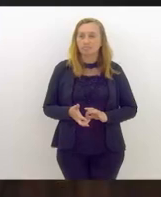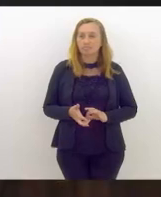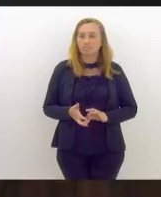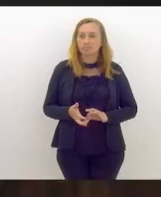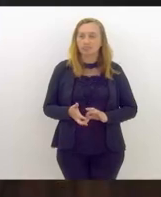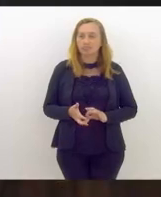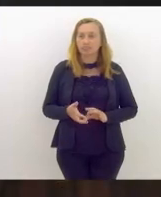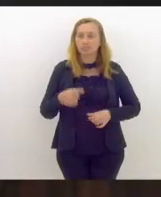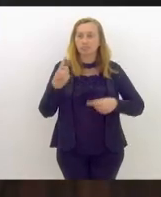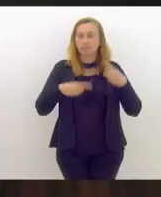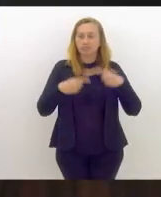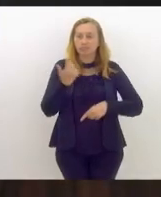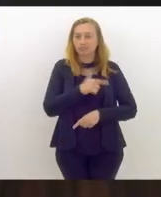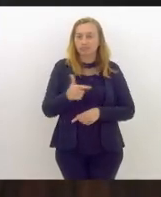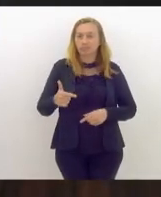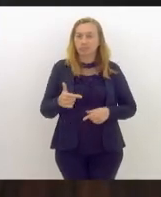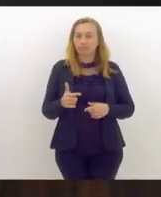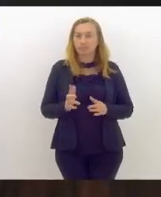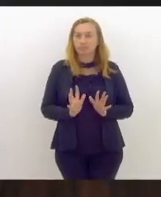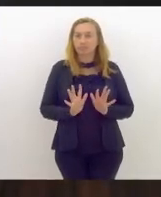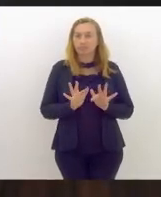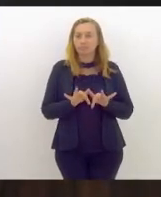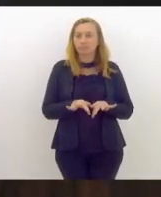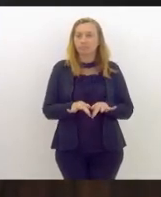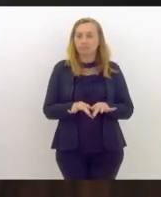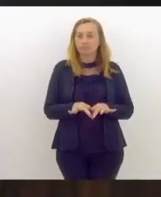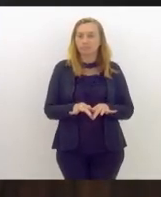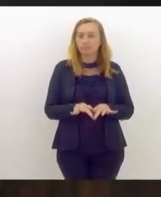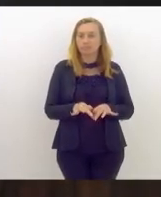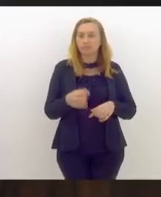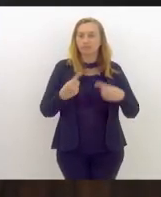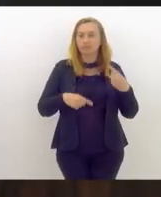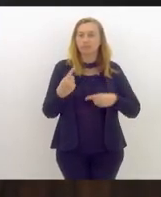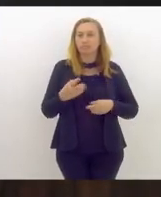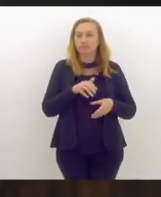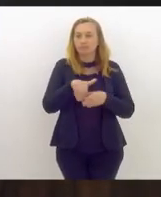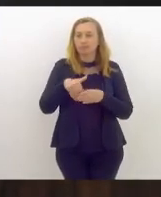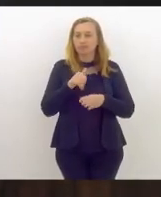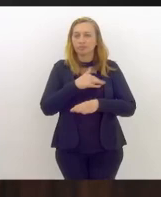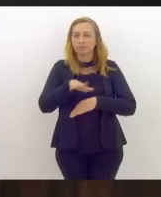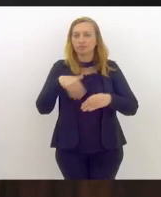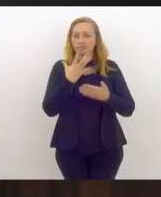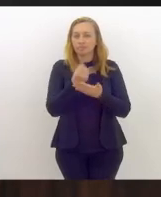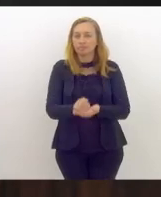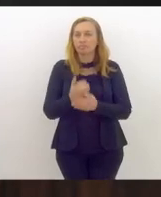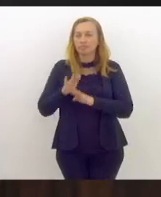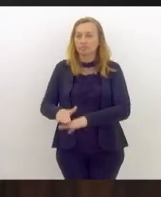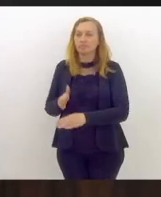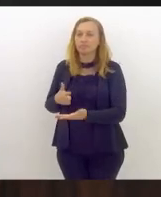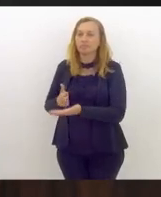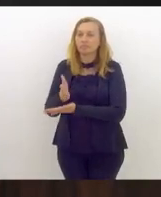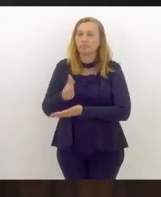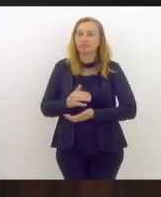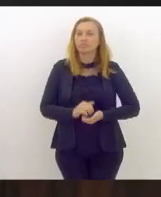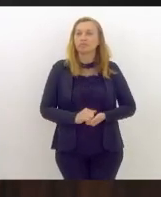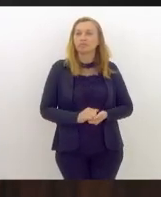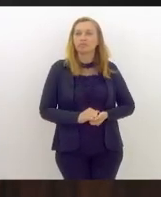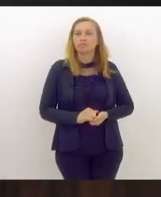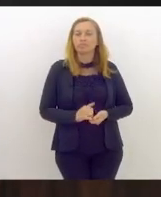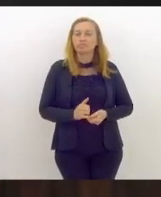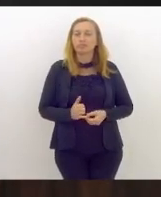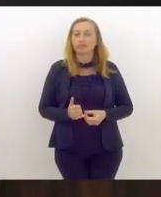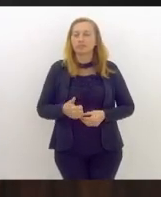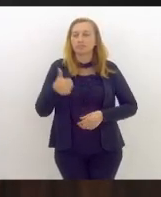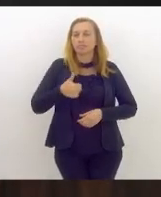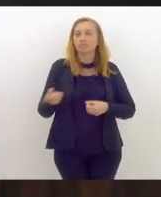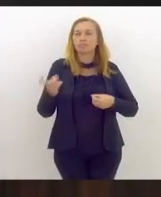Pareceres emitidos em discussão. Não havendo quem queira discutir, encerrada a discussão em votação. Os senhores que aprovam, permaneçam como estão, aprovada.